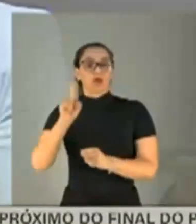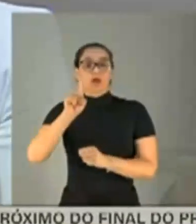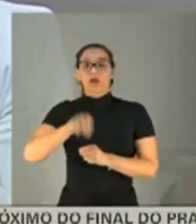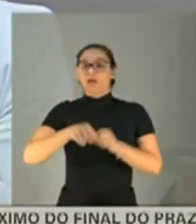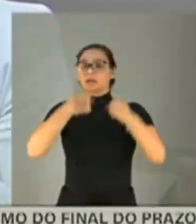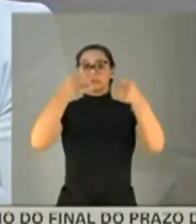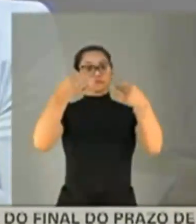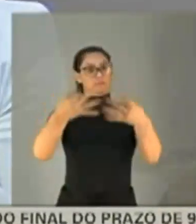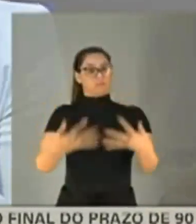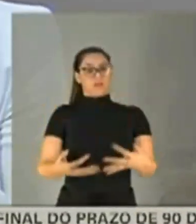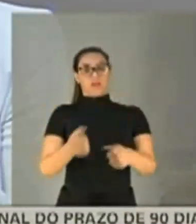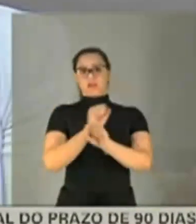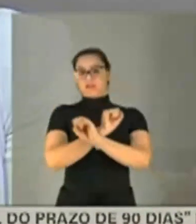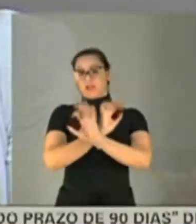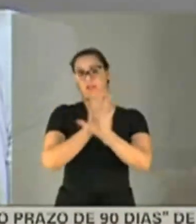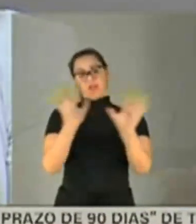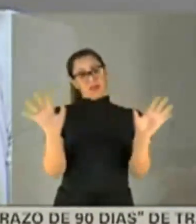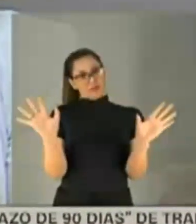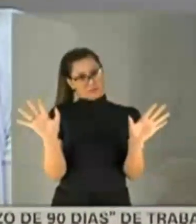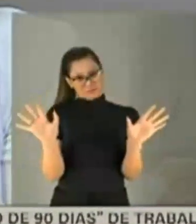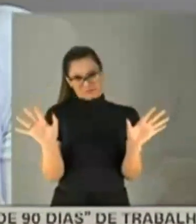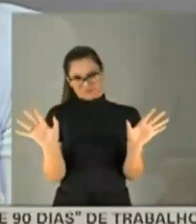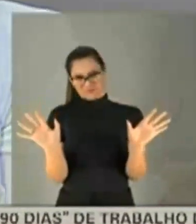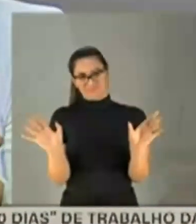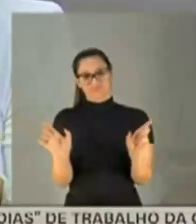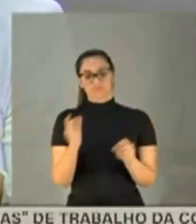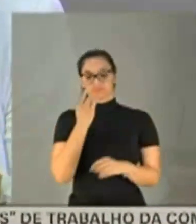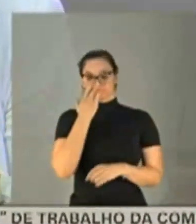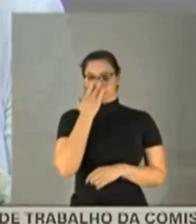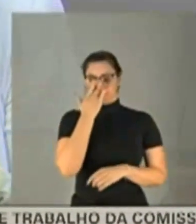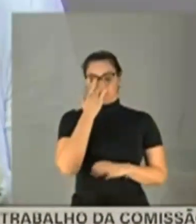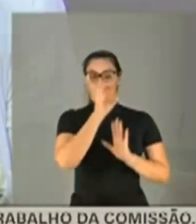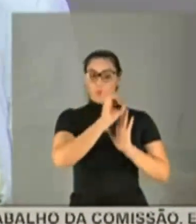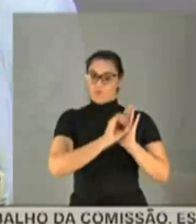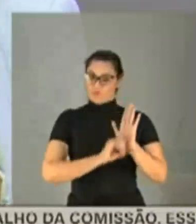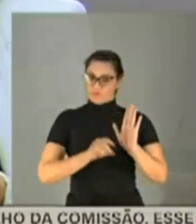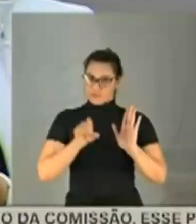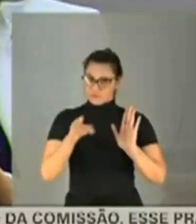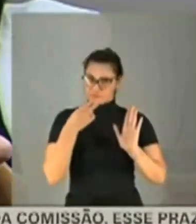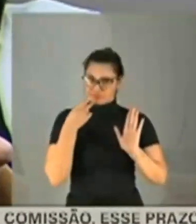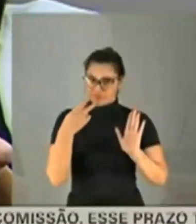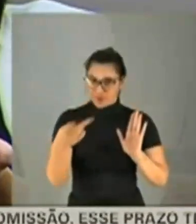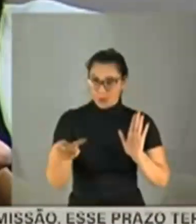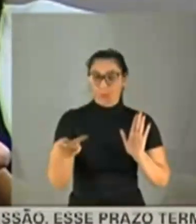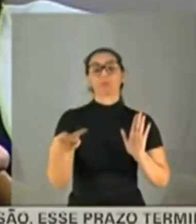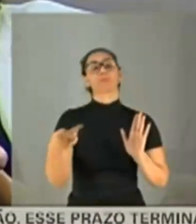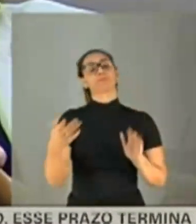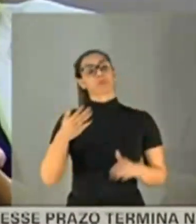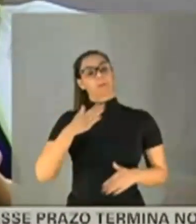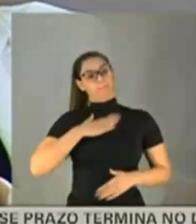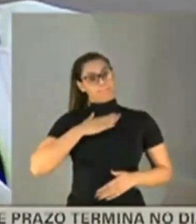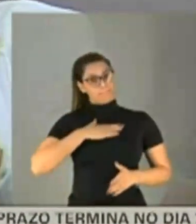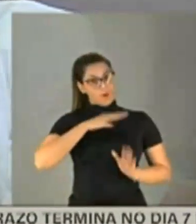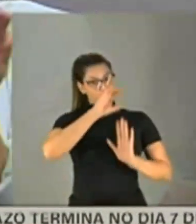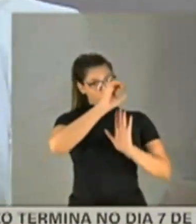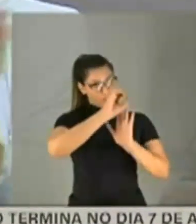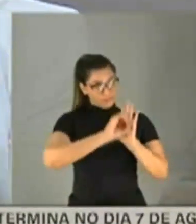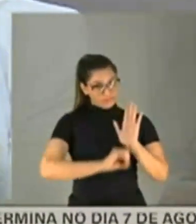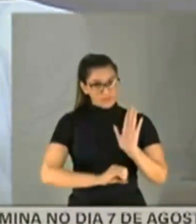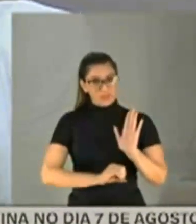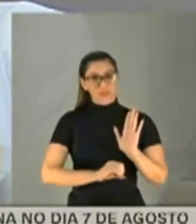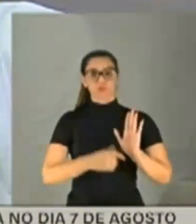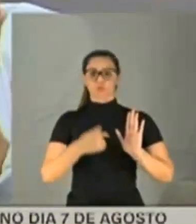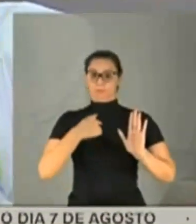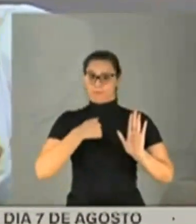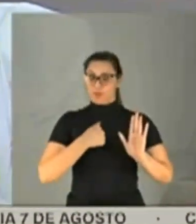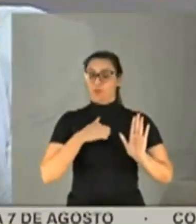esclarecido. Perfeito. Tudo isso restaria esclarecido. Ao ofício que o senhor faz menção, o meu ofício de excepcionalidade,